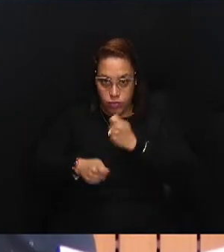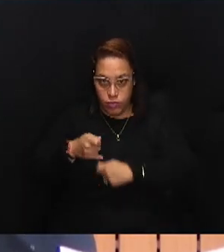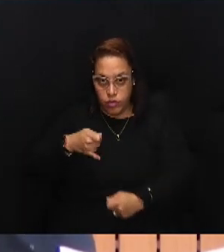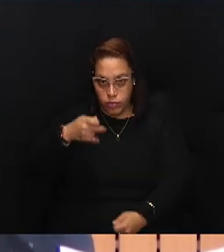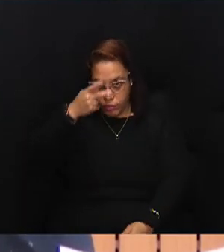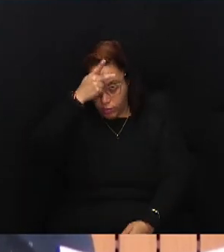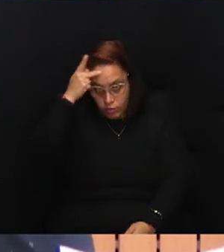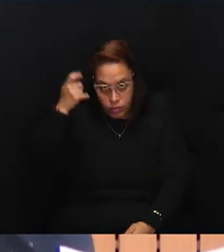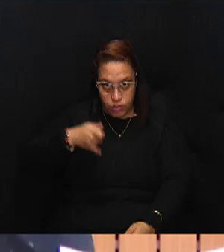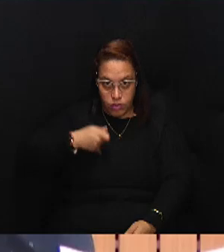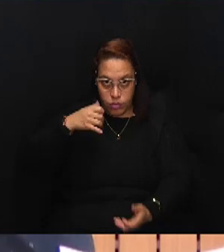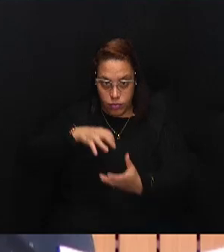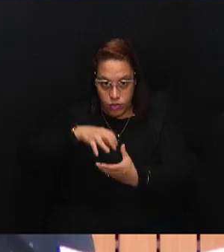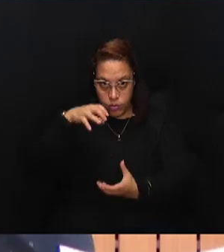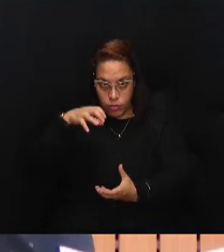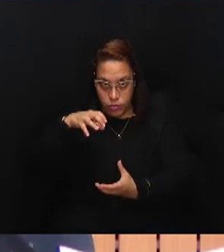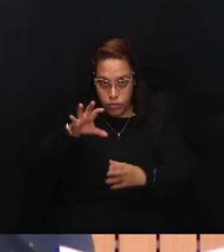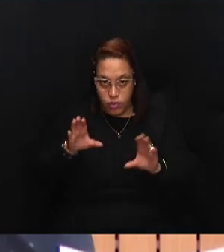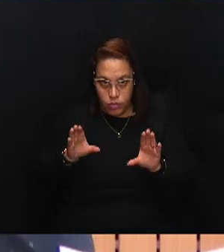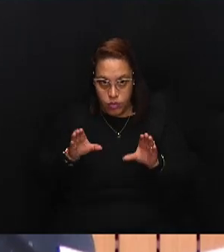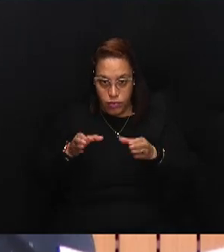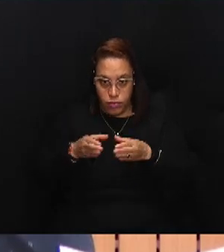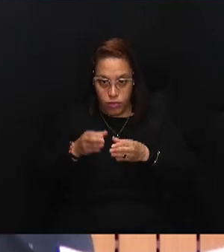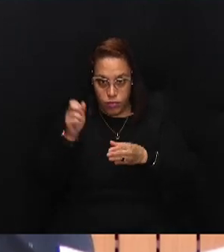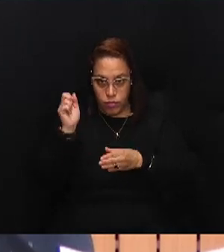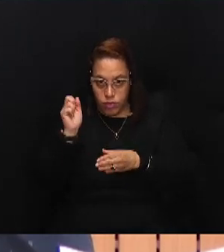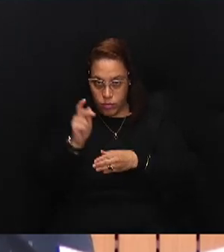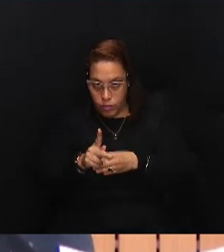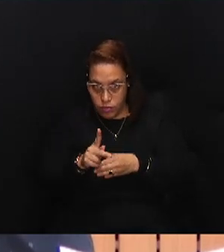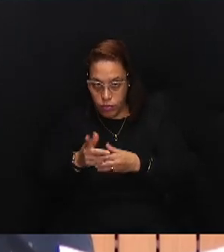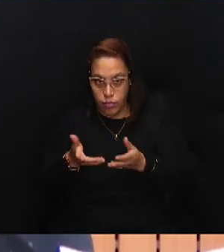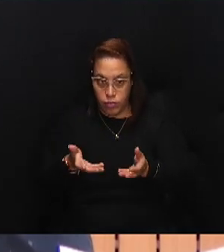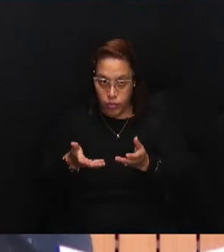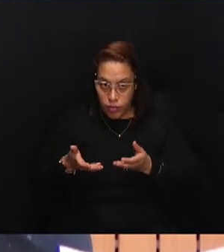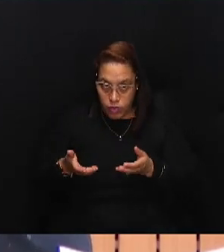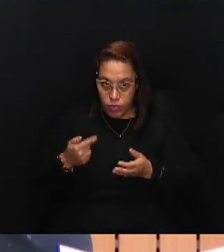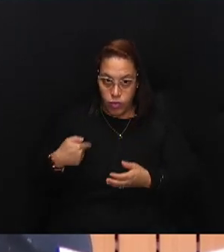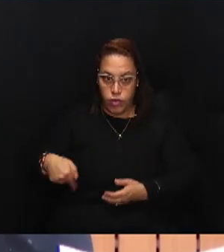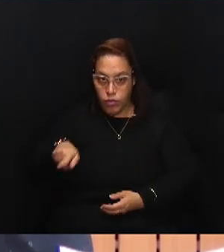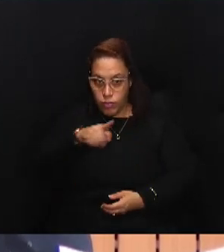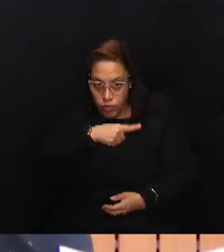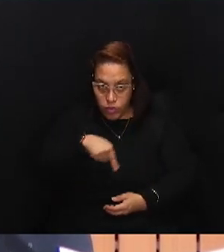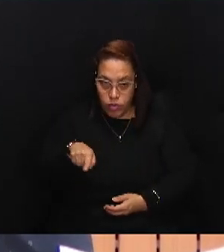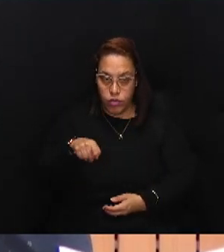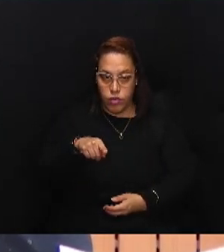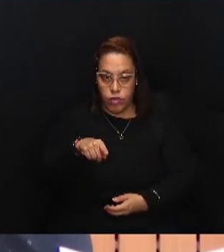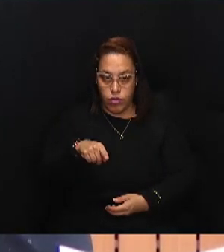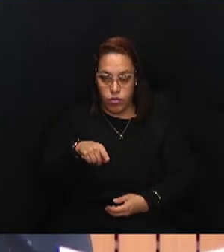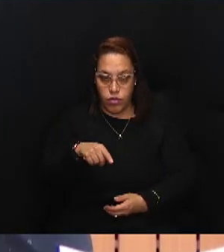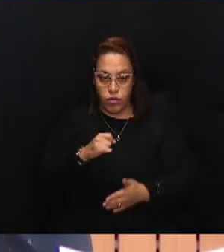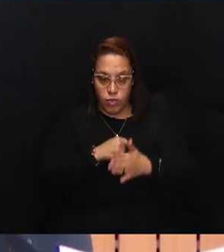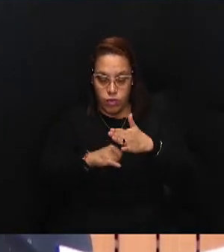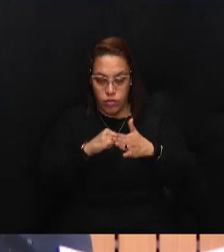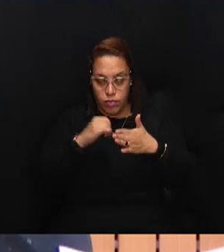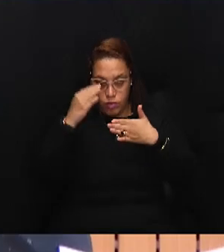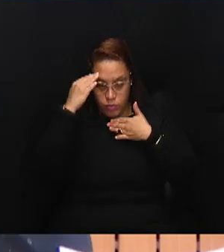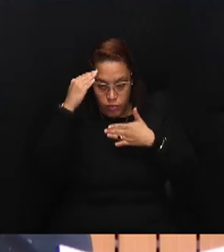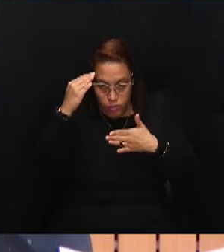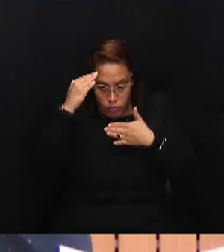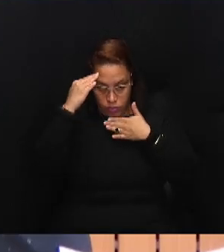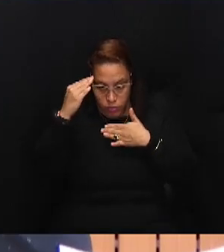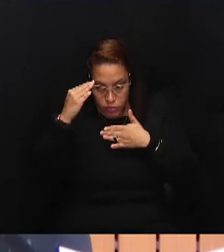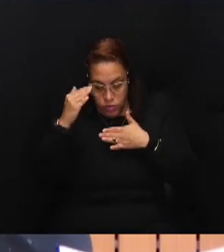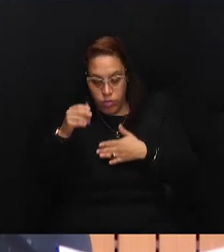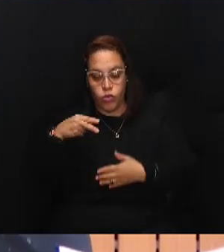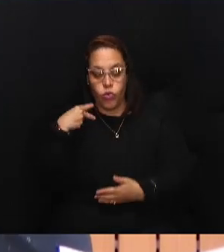Idosos e do Coletivo de Aposentado. Quero aqui, em nome dessas entidades, agradecer o convite do